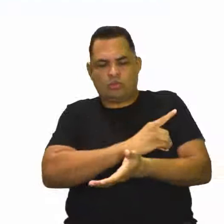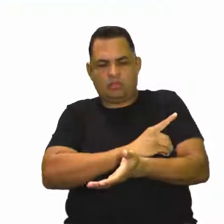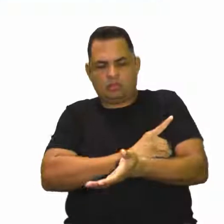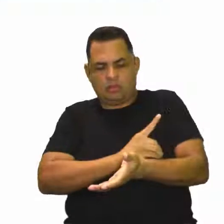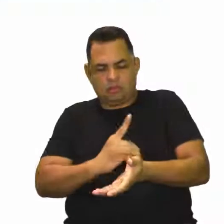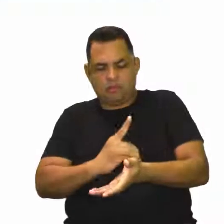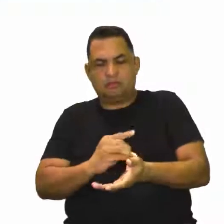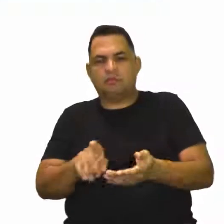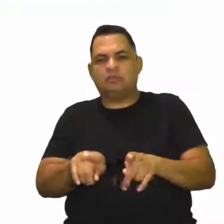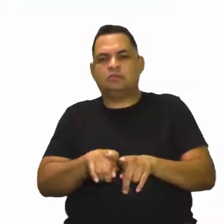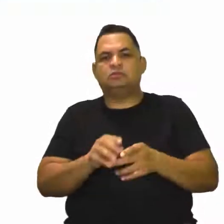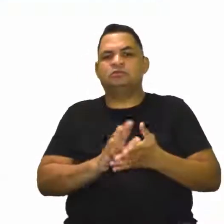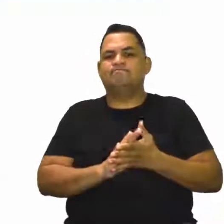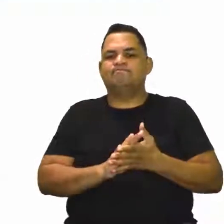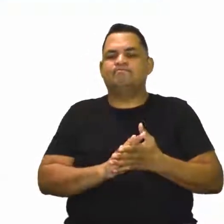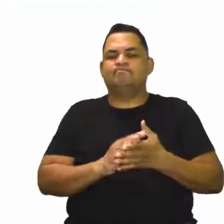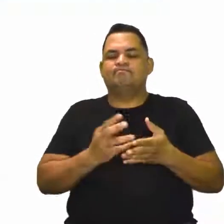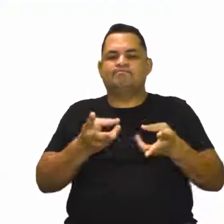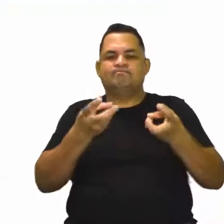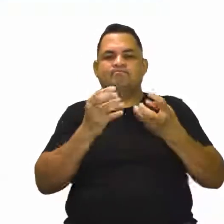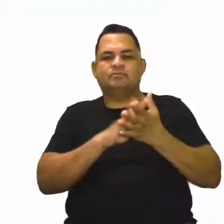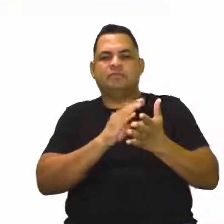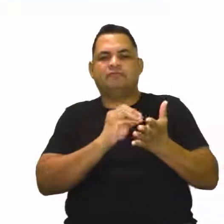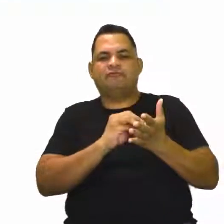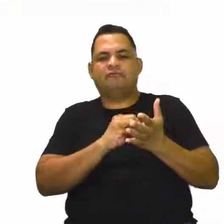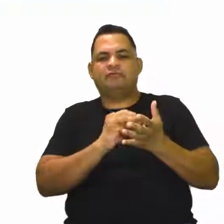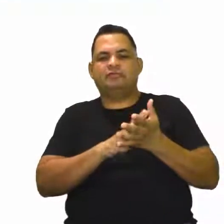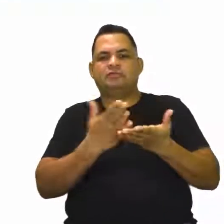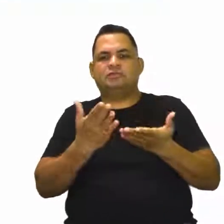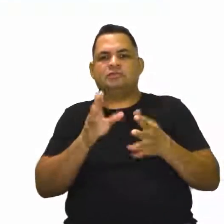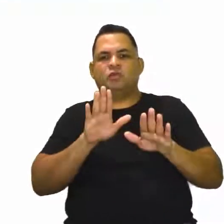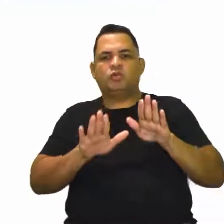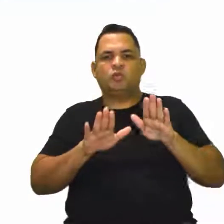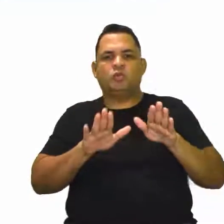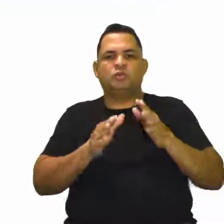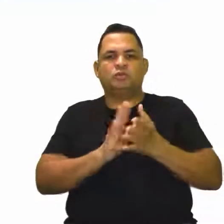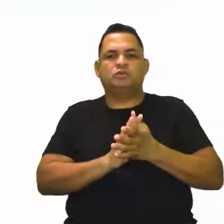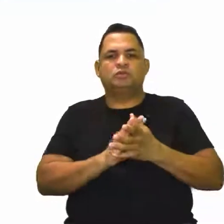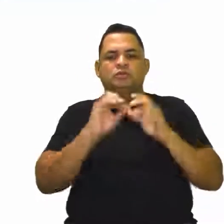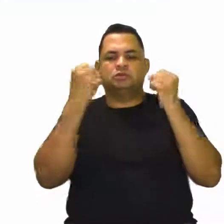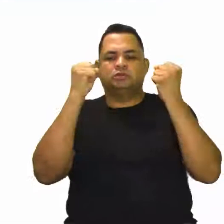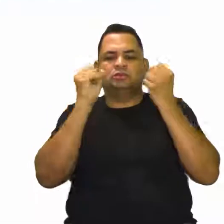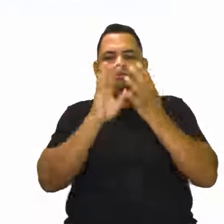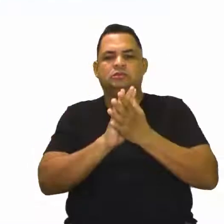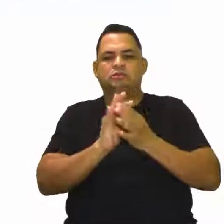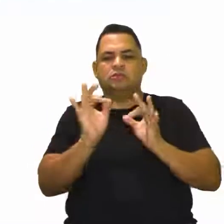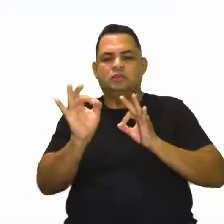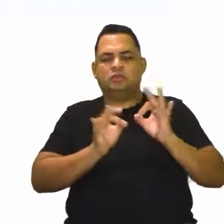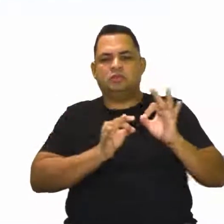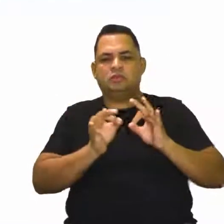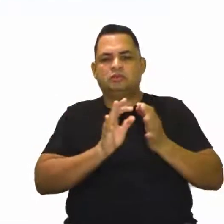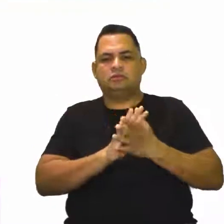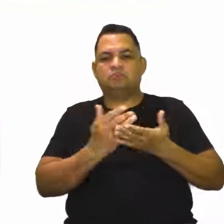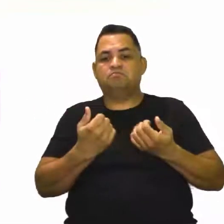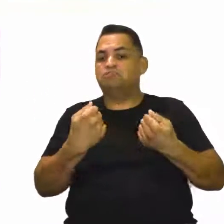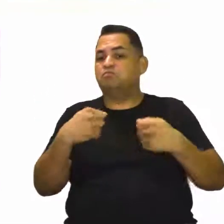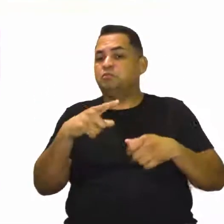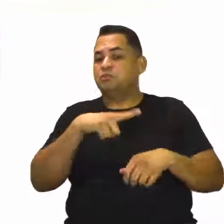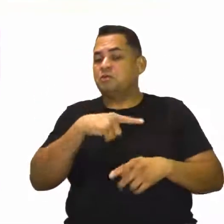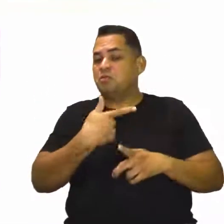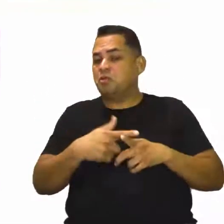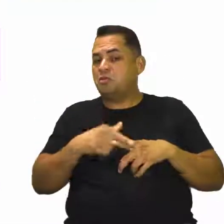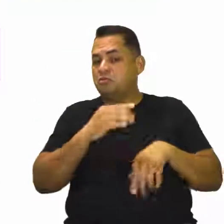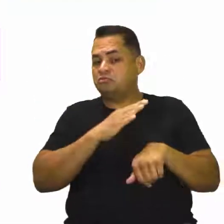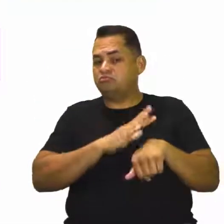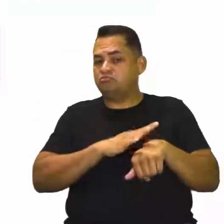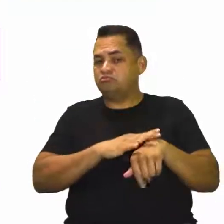ausência, né, do cuidado, da atividade física ali sistematizada, ela pode trazer aí alguns malefícios, né?